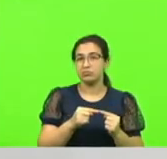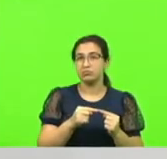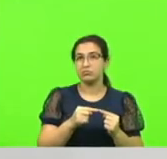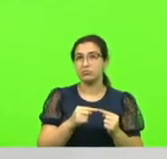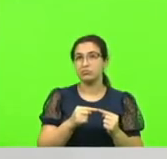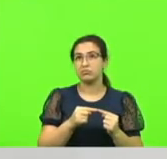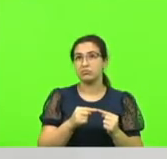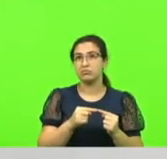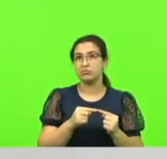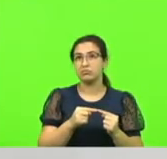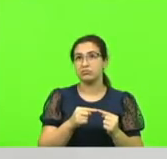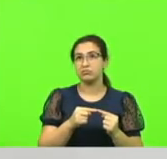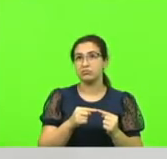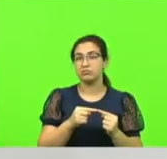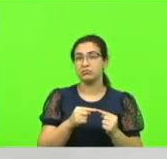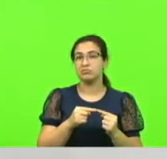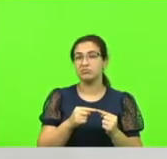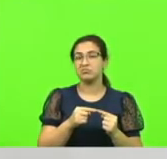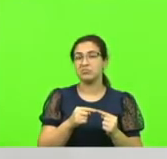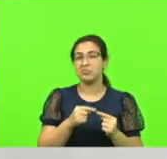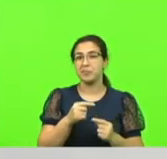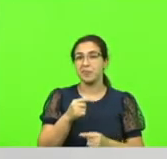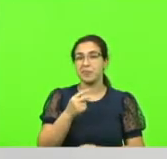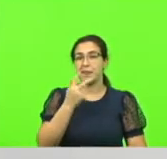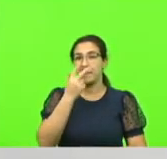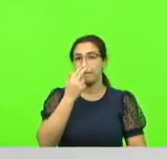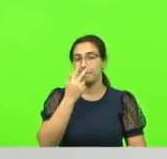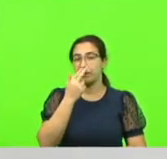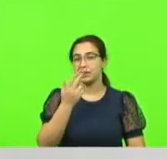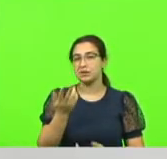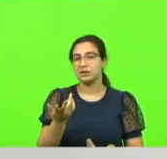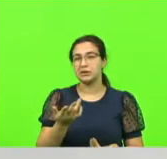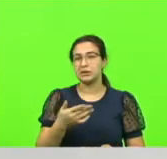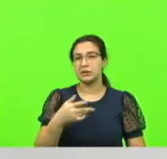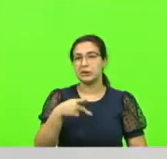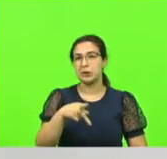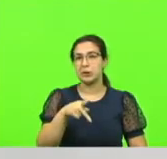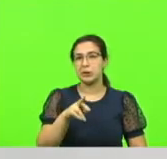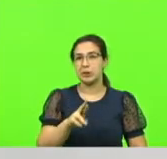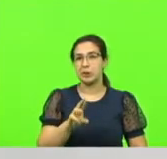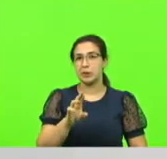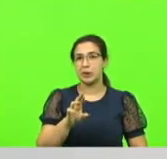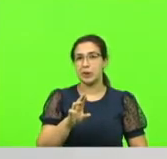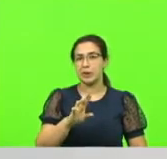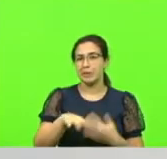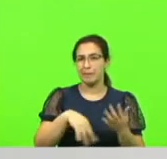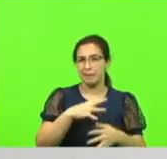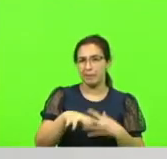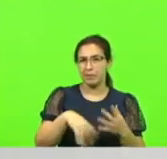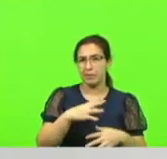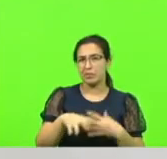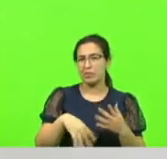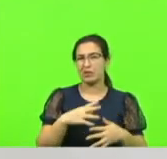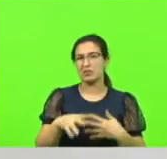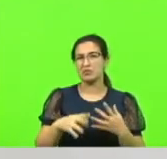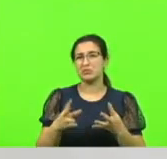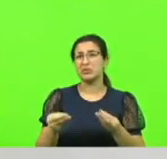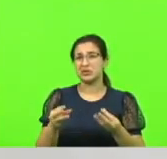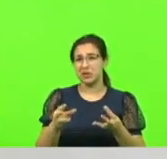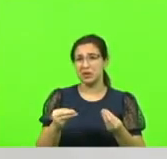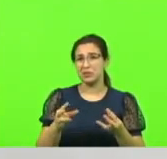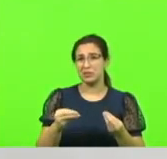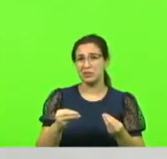como uma promiscuidade ética e moral entre o Senado Federal e o Supremo Tribunal Federal.